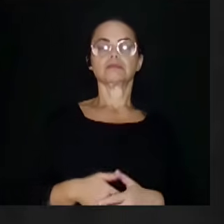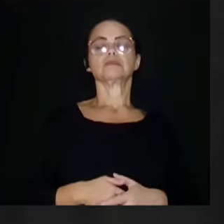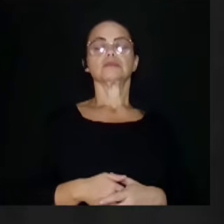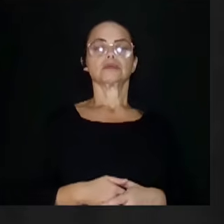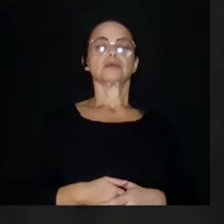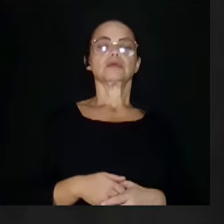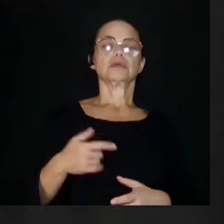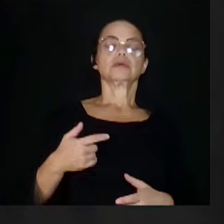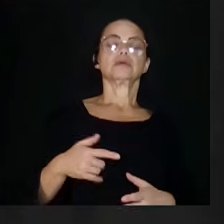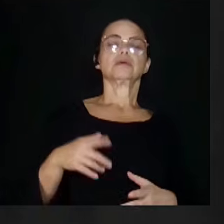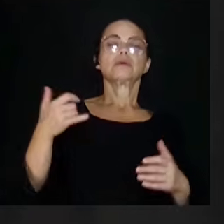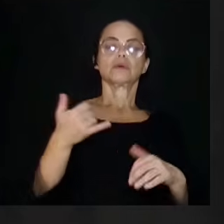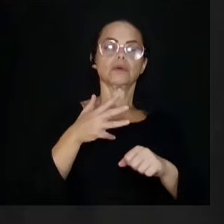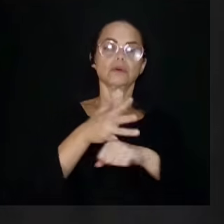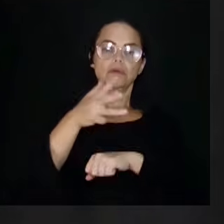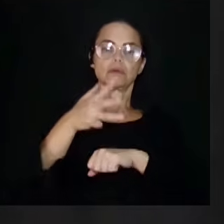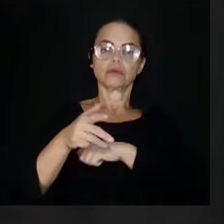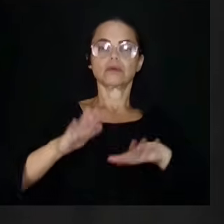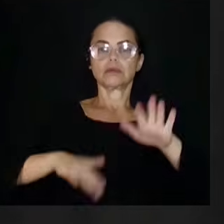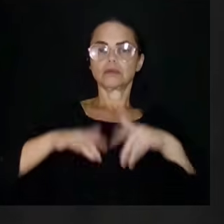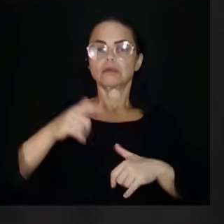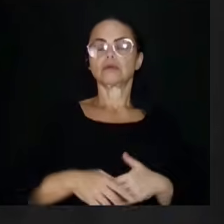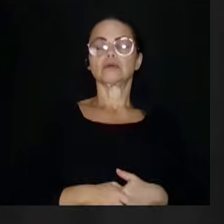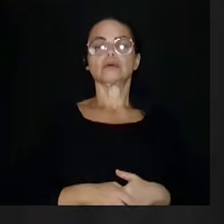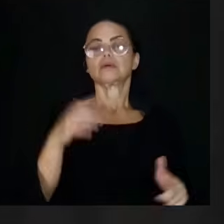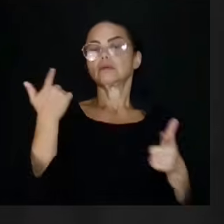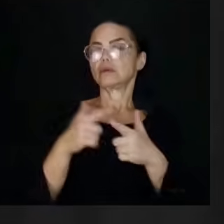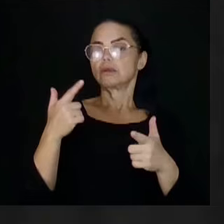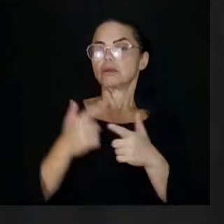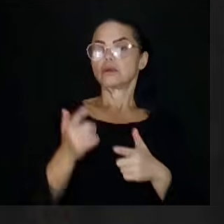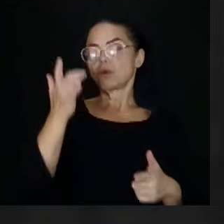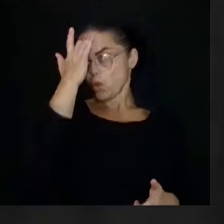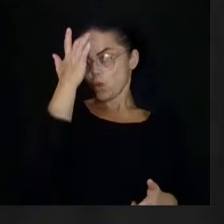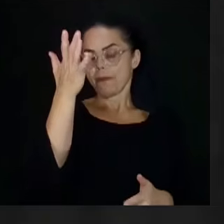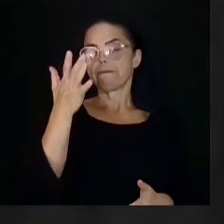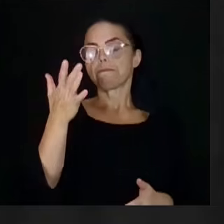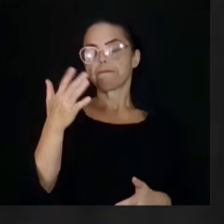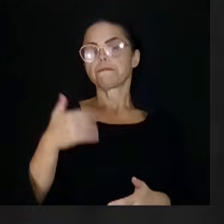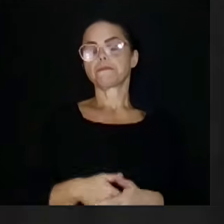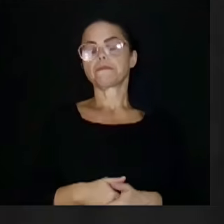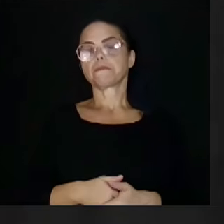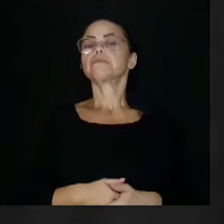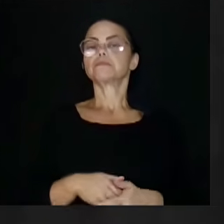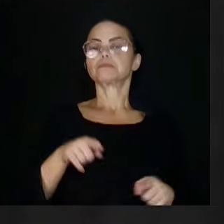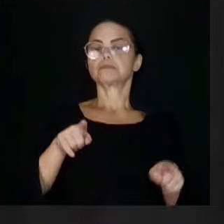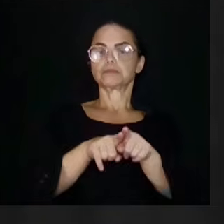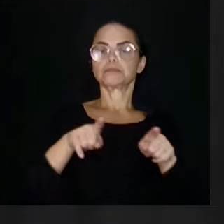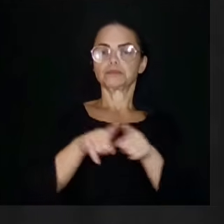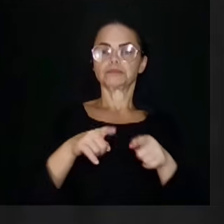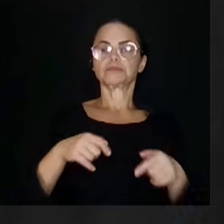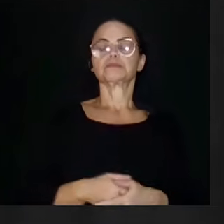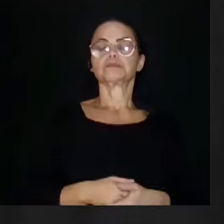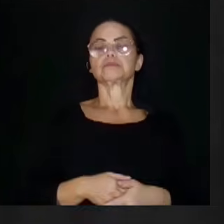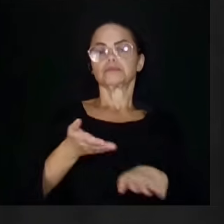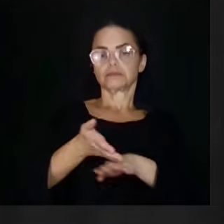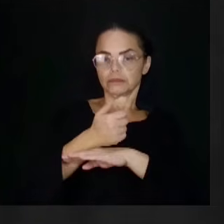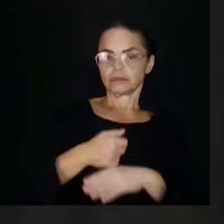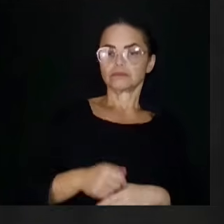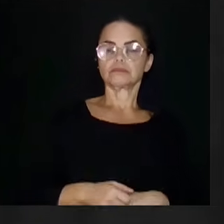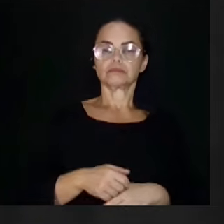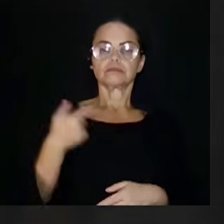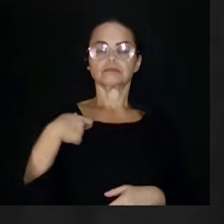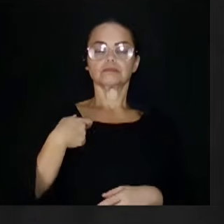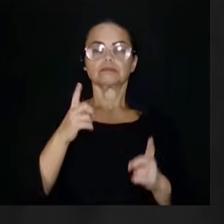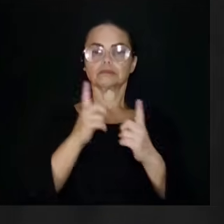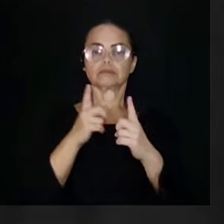vezes são... E por que isso facilitou bastante também? Porque antes as pessoas elas iam para o atendimento do dia e aí